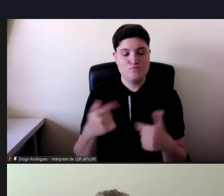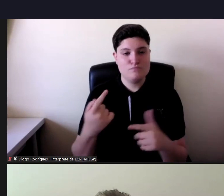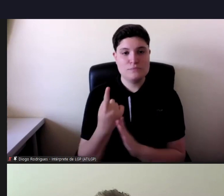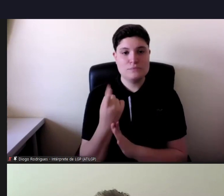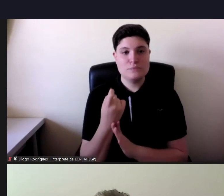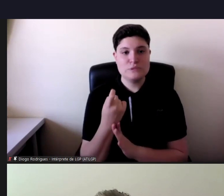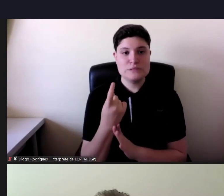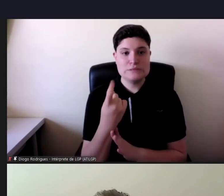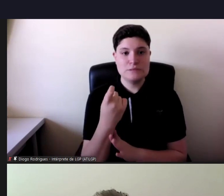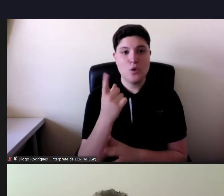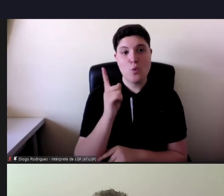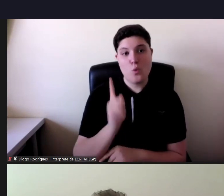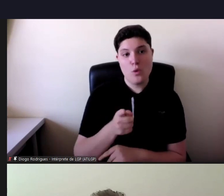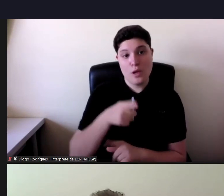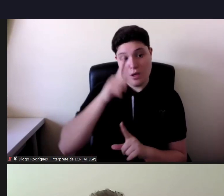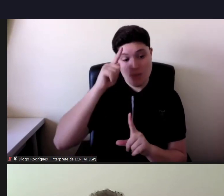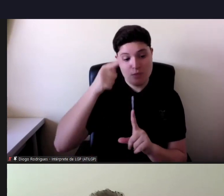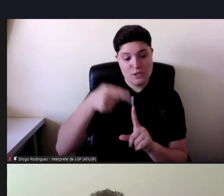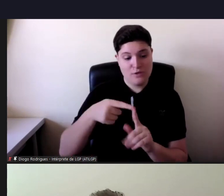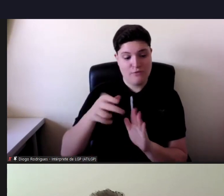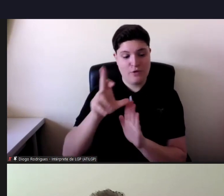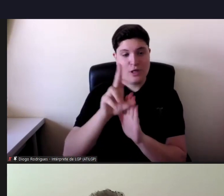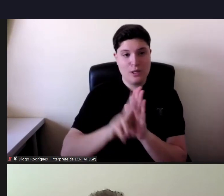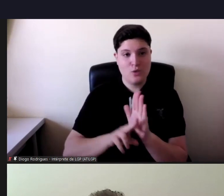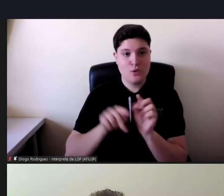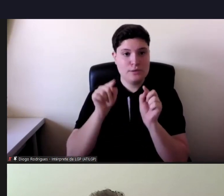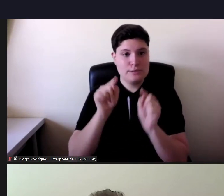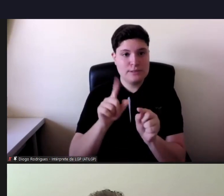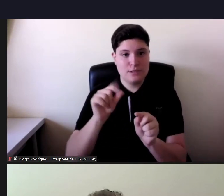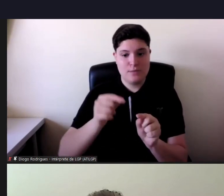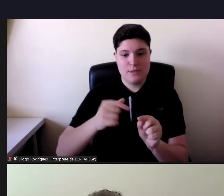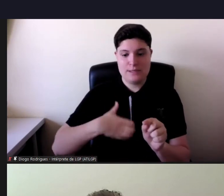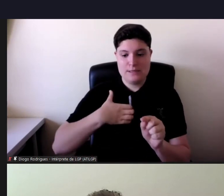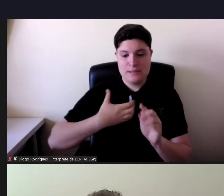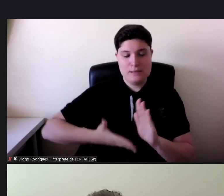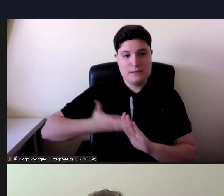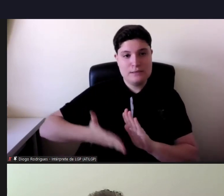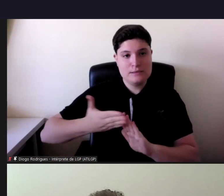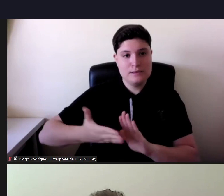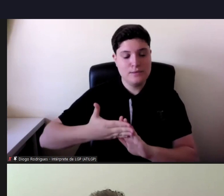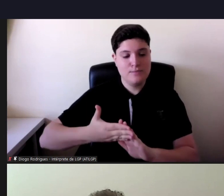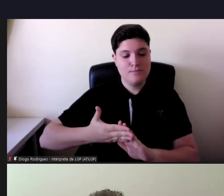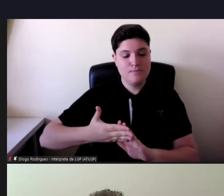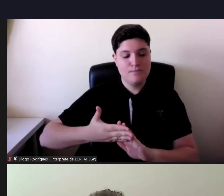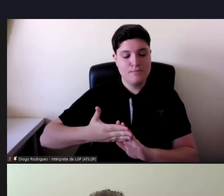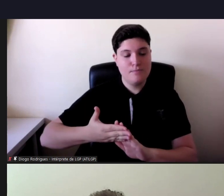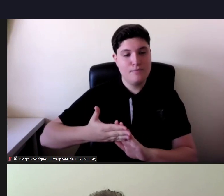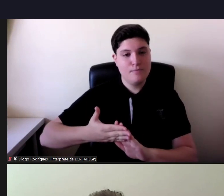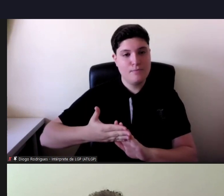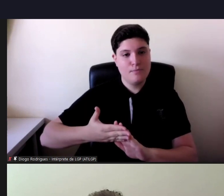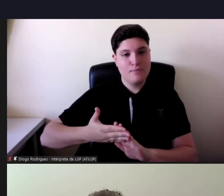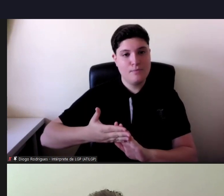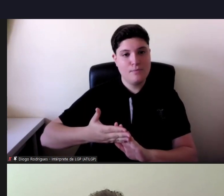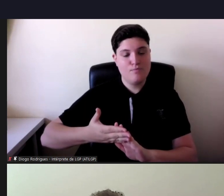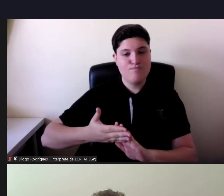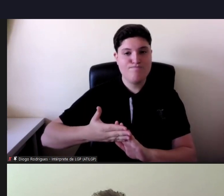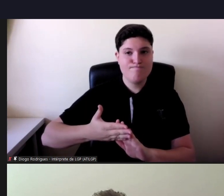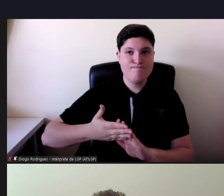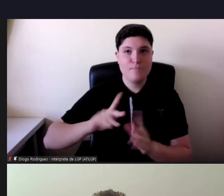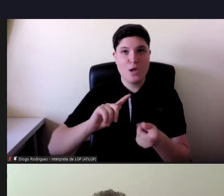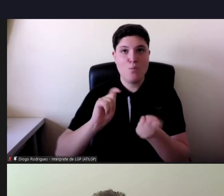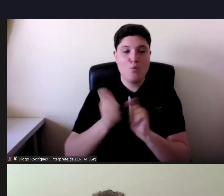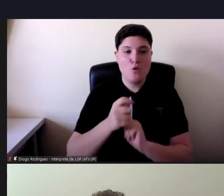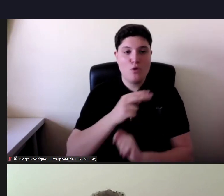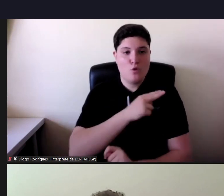serão muitos, mas alguns que irei colocar. Referir também aqui que a Universidade de Aveiro, respeitando o